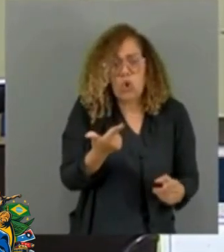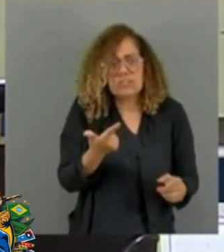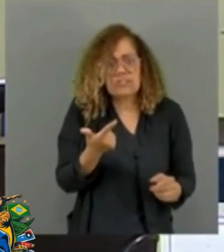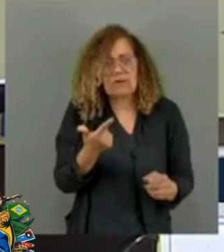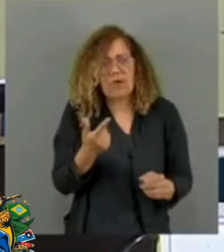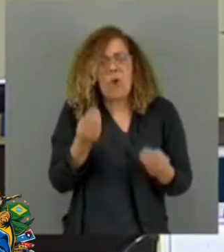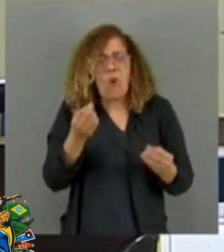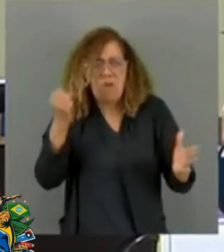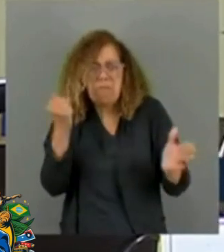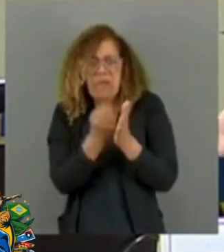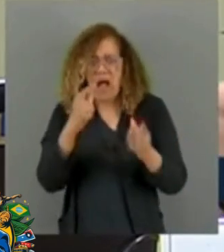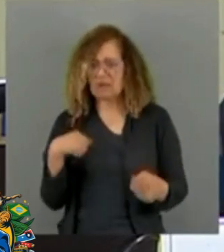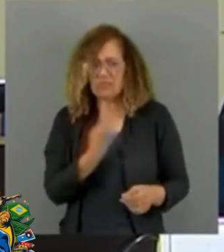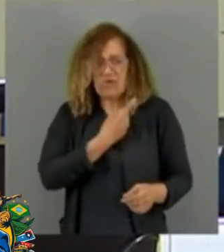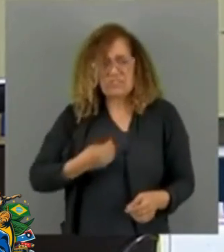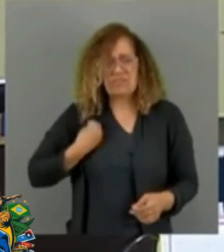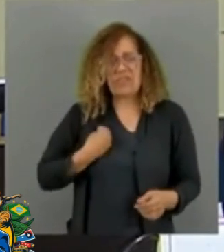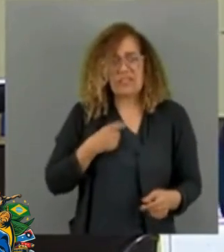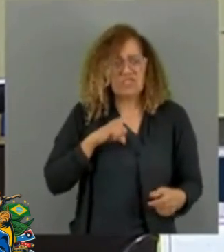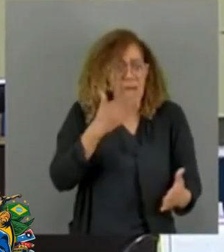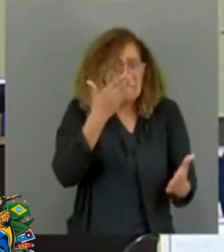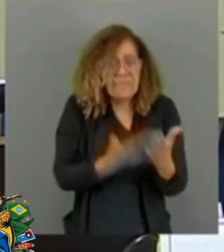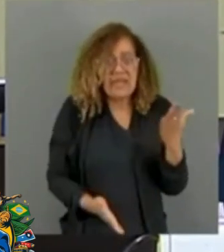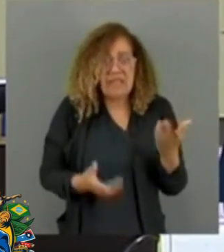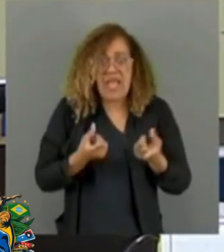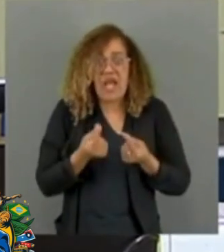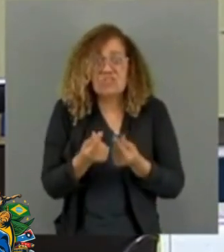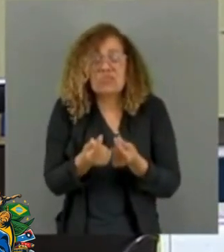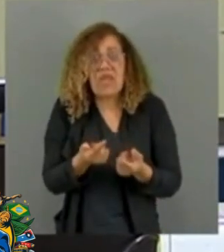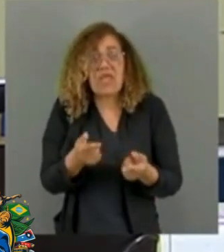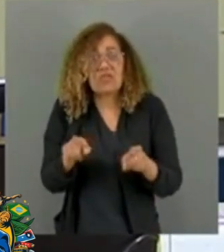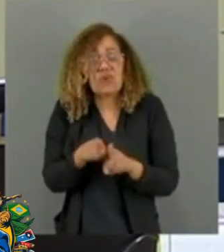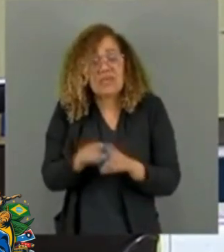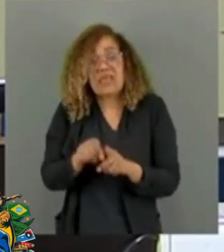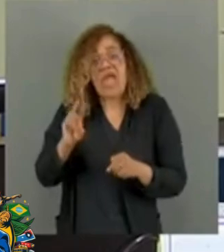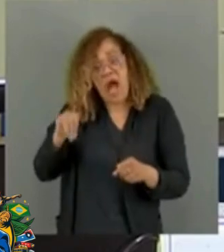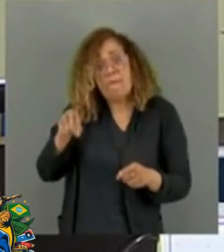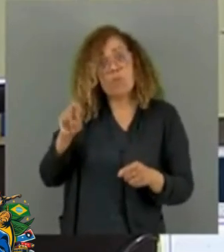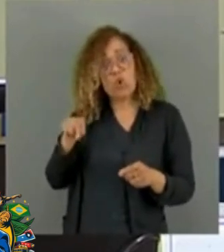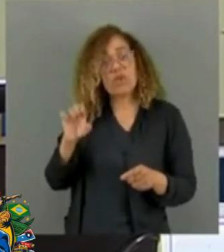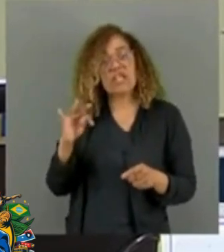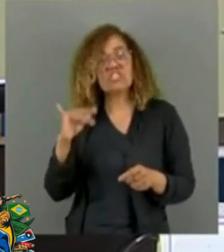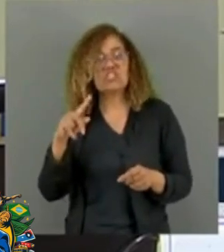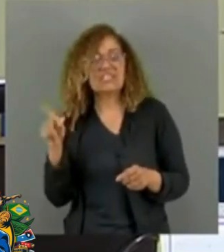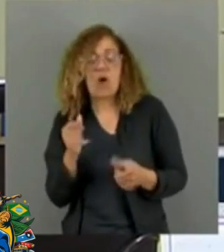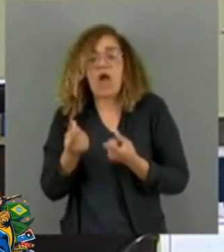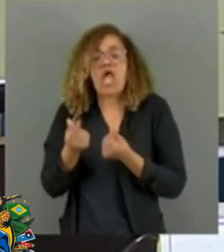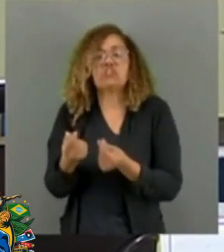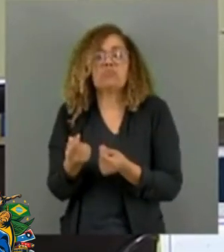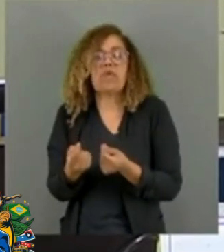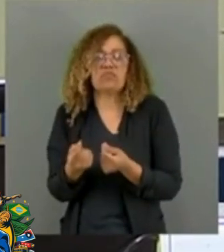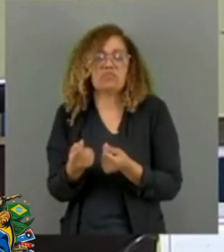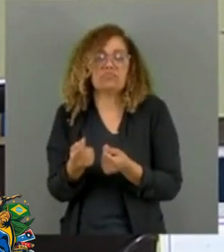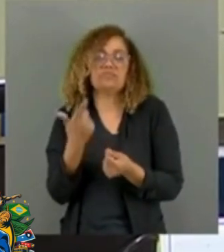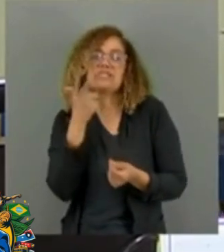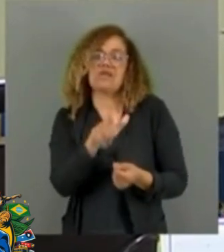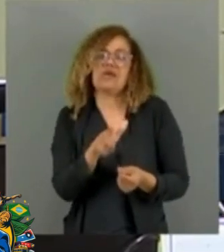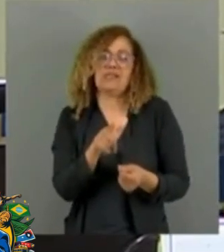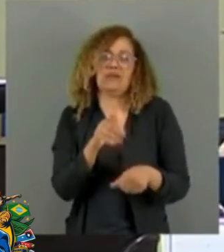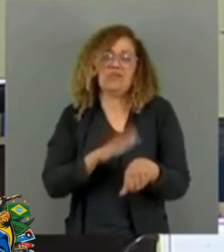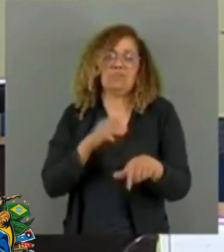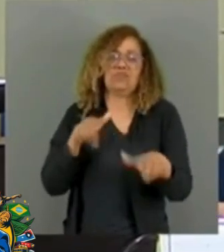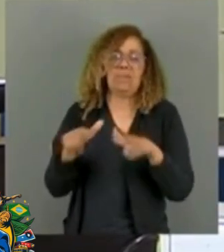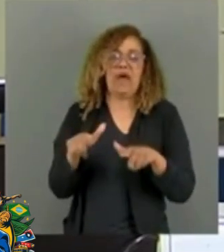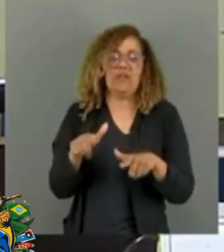nossas vidas, né, do ponto de vista de perder aquele rendimento, de perder a monetização que vinha honestamente a partir do nosso trabalho. Nós